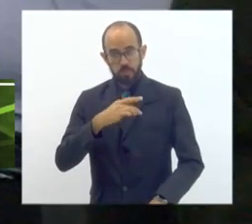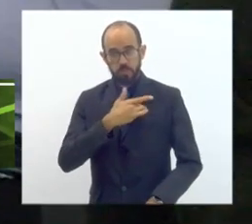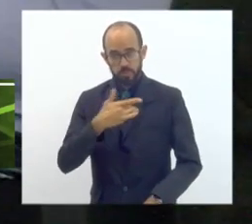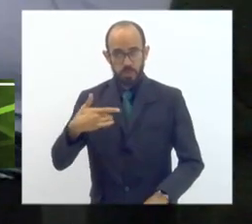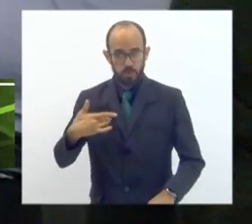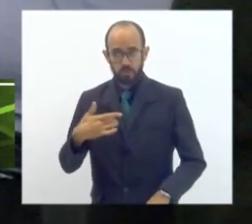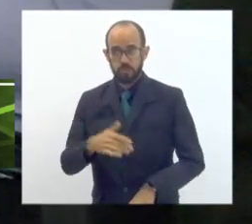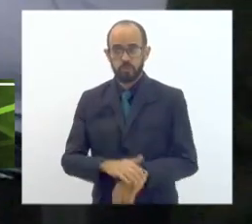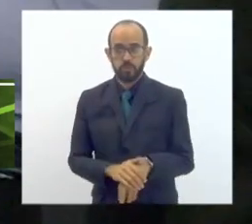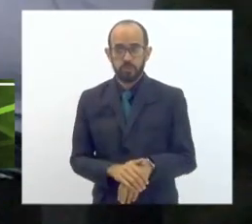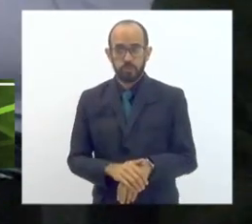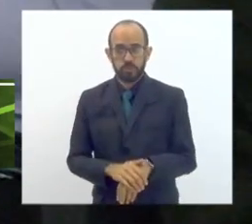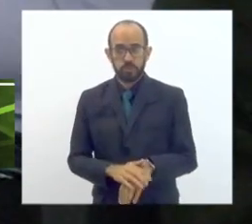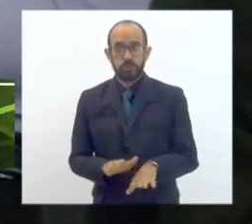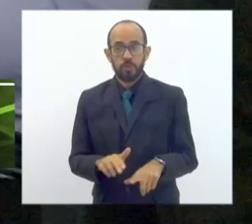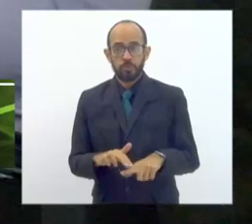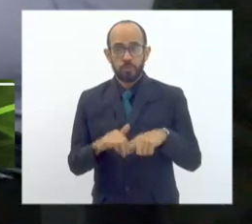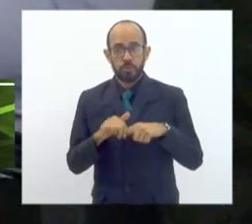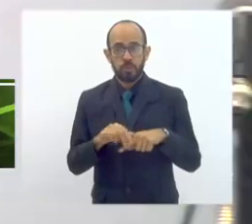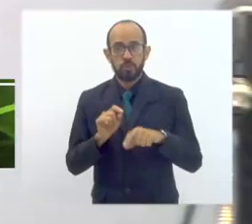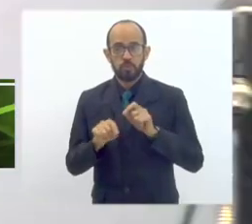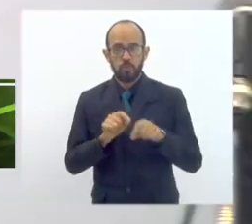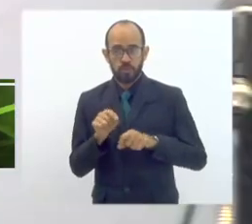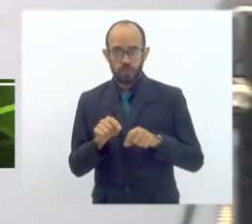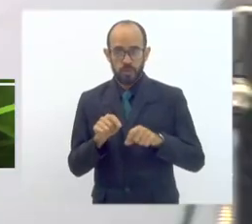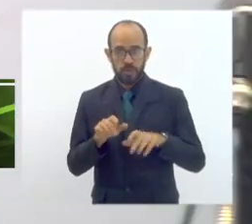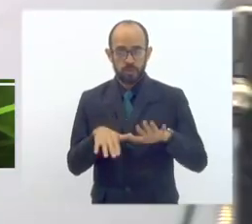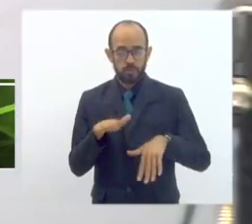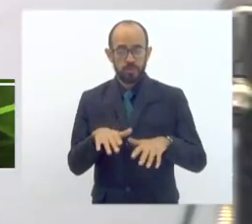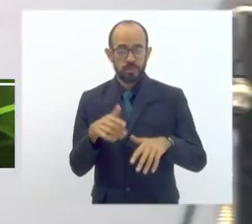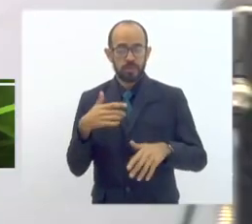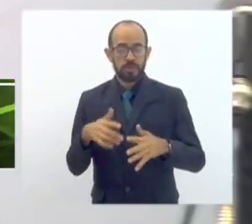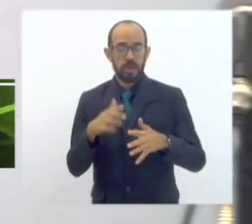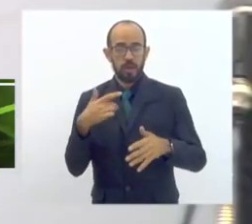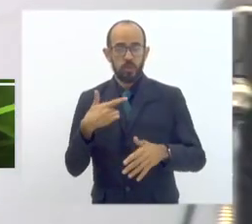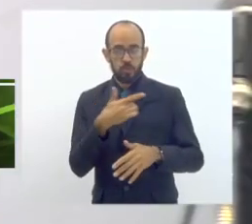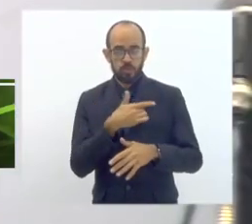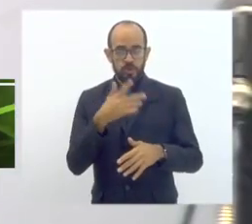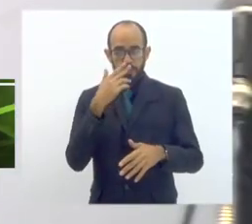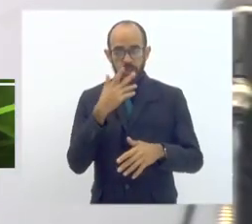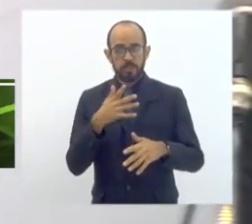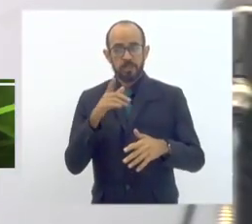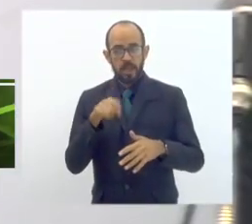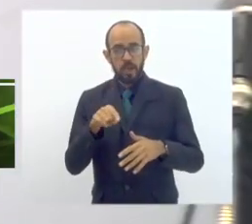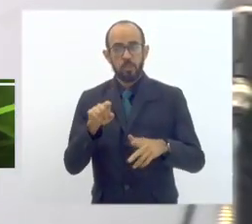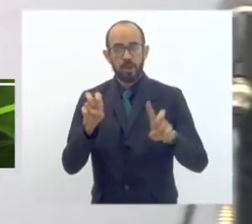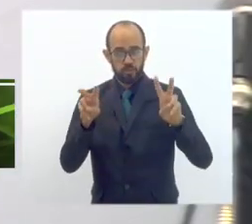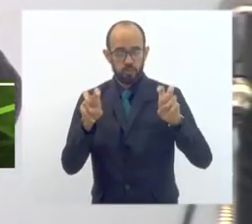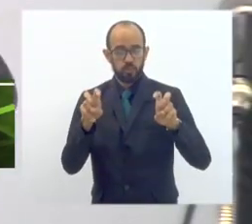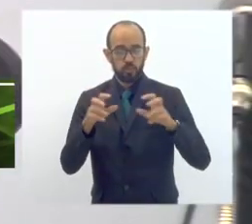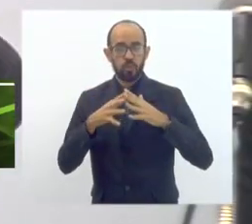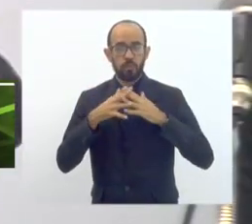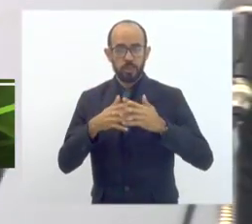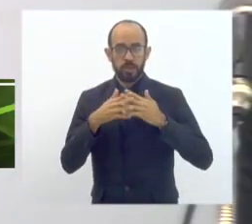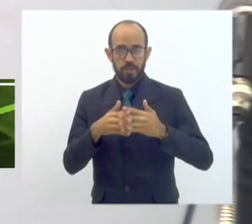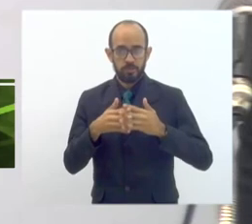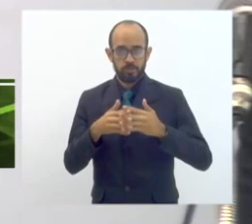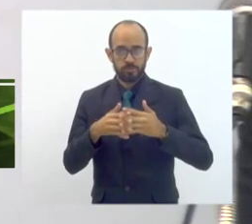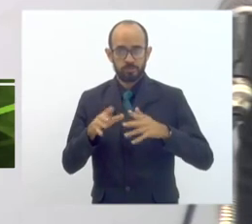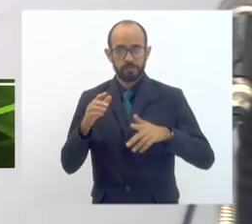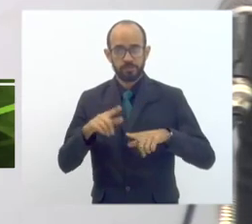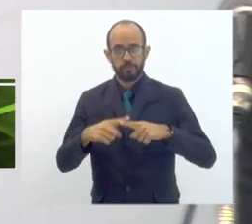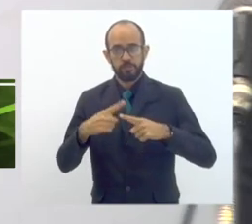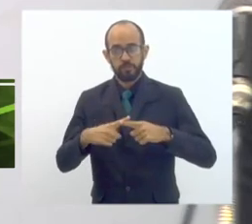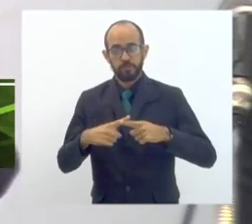por isso, muitas vezes é visto como complicado, é um assunto complicado, que volta e meia a política